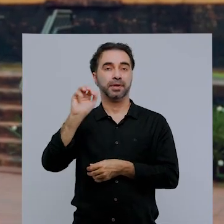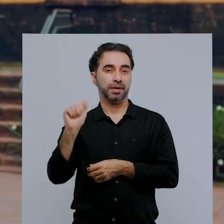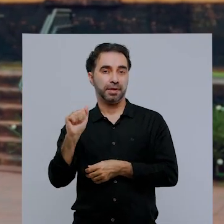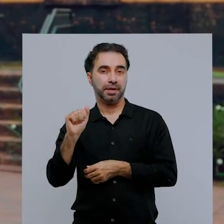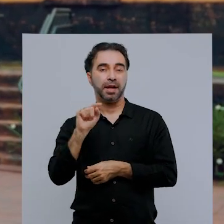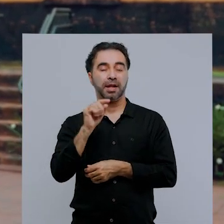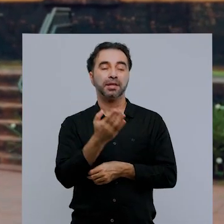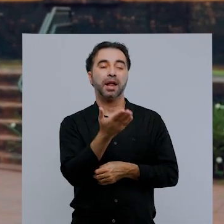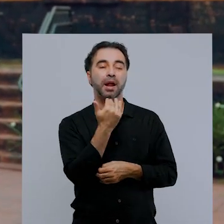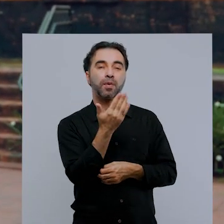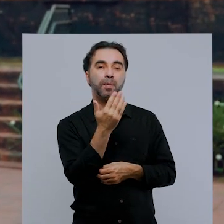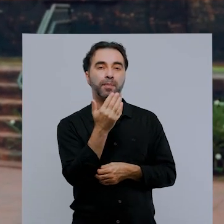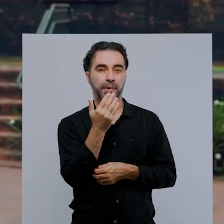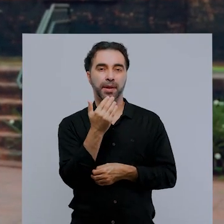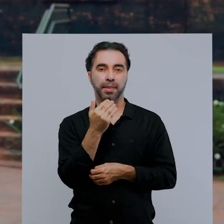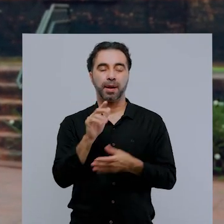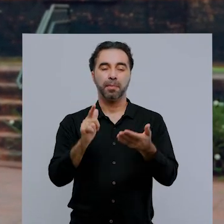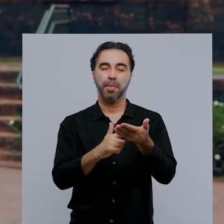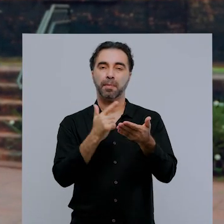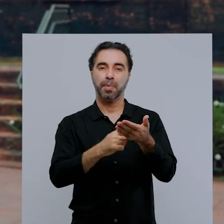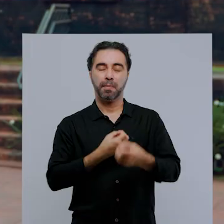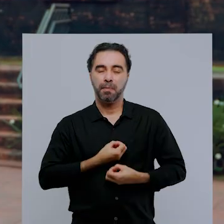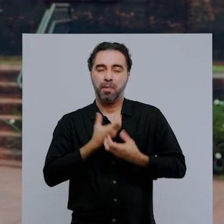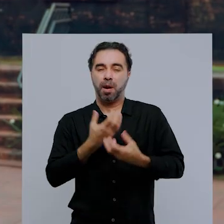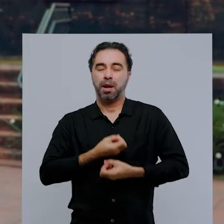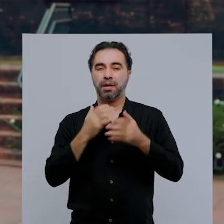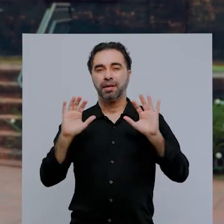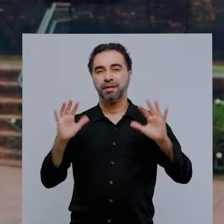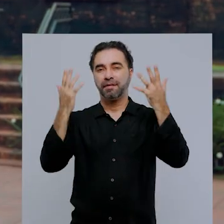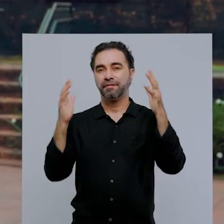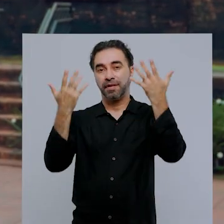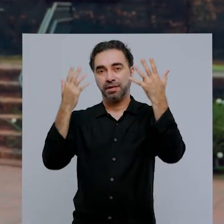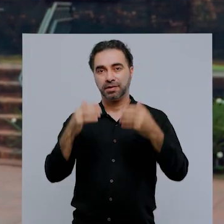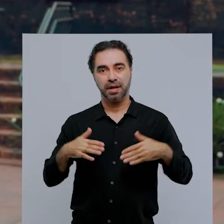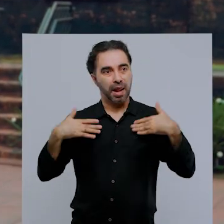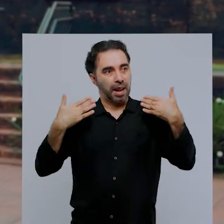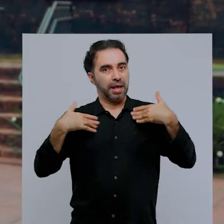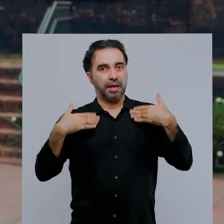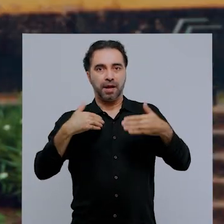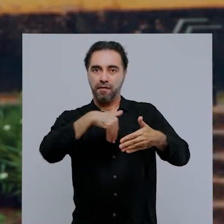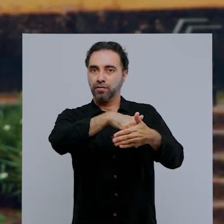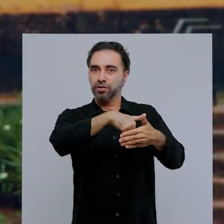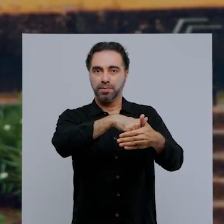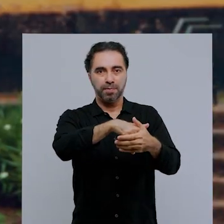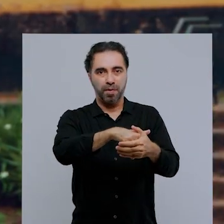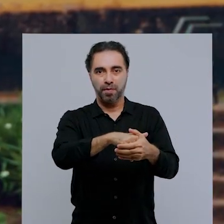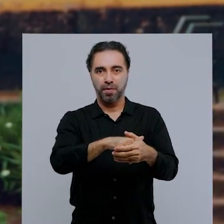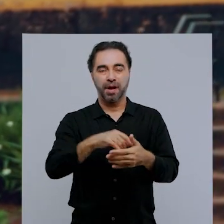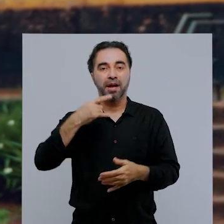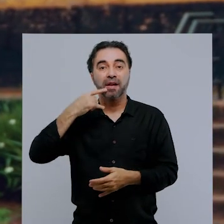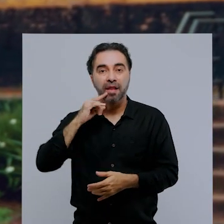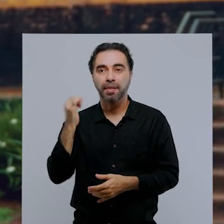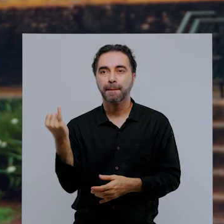na culinária, ela está na literatura, na poesia, nas celebrações, na alegria, no futebol. A cachaça é